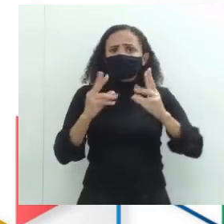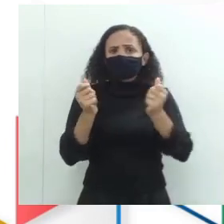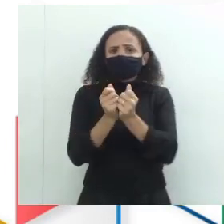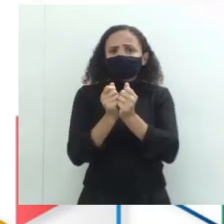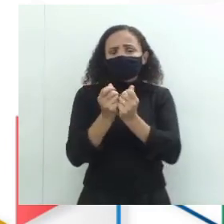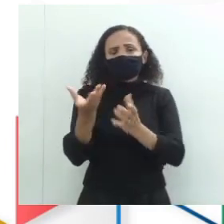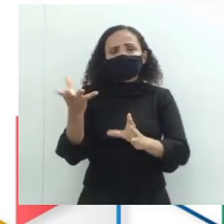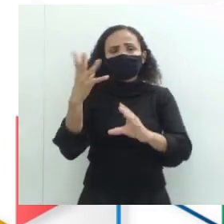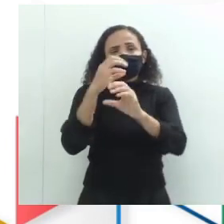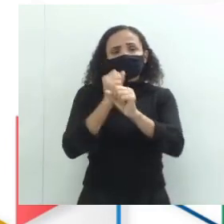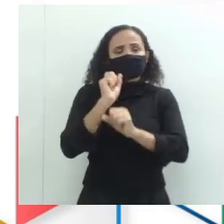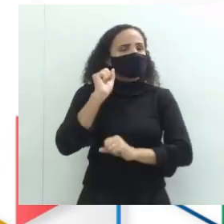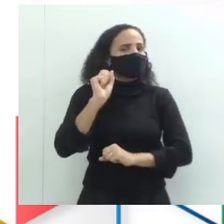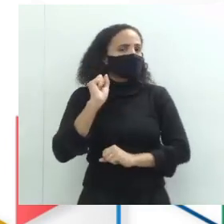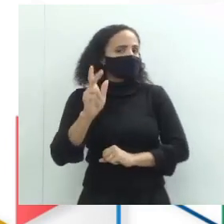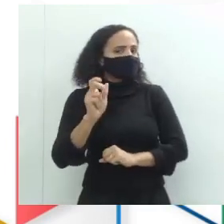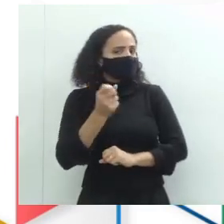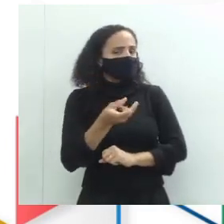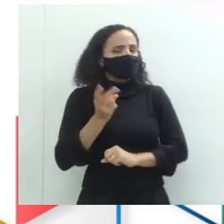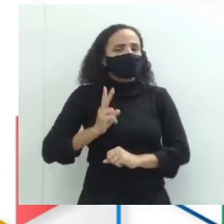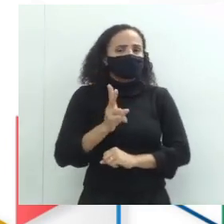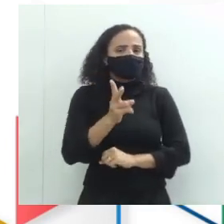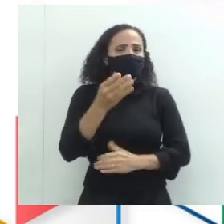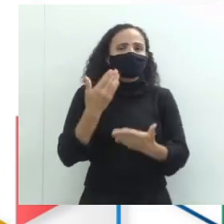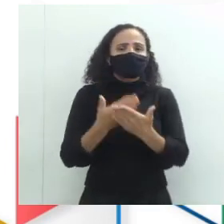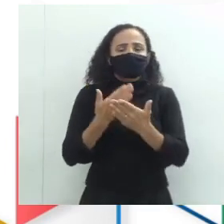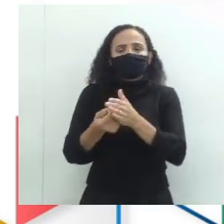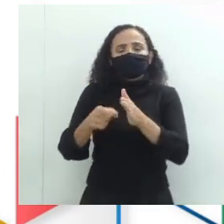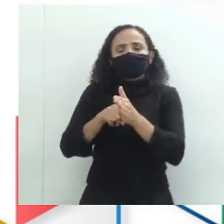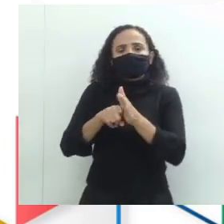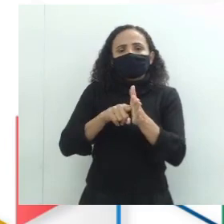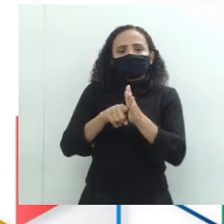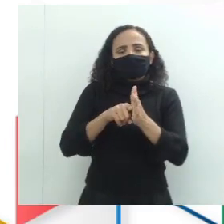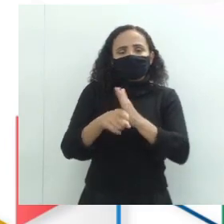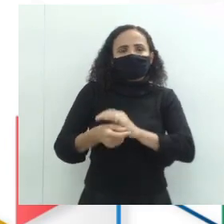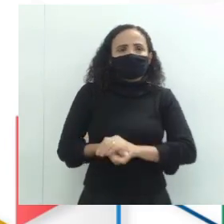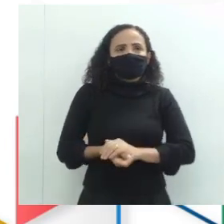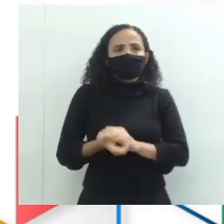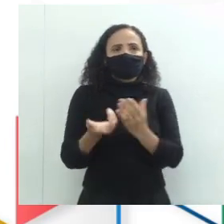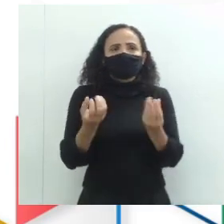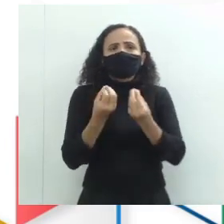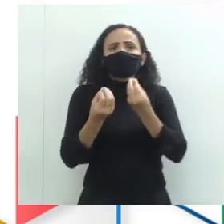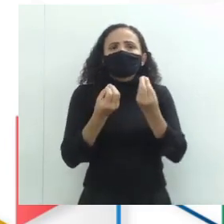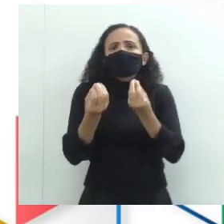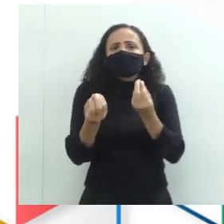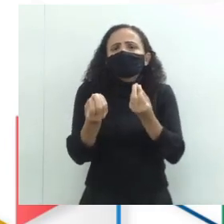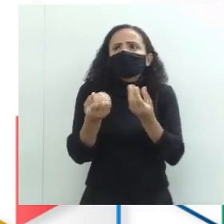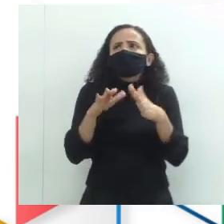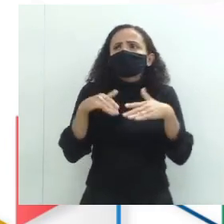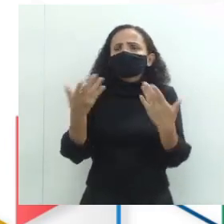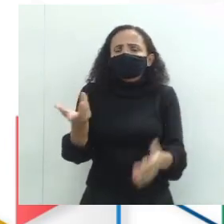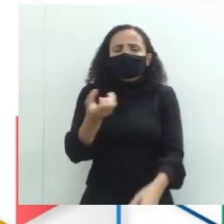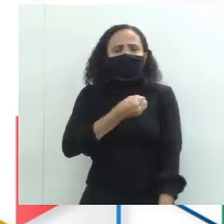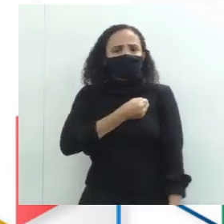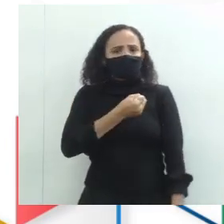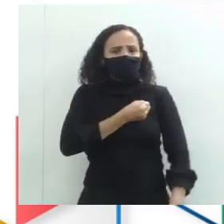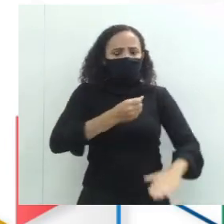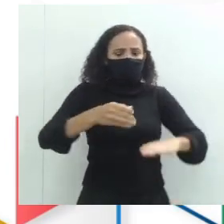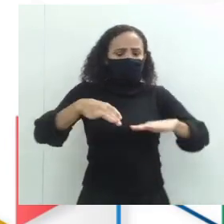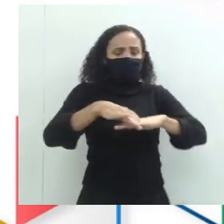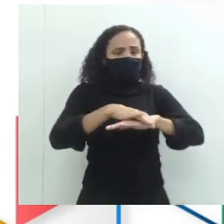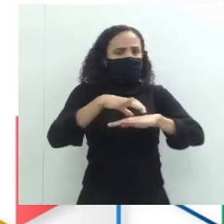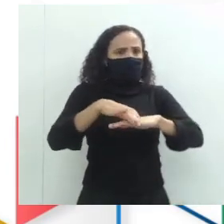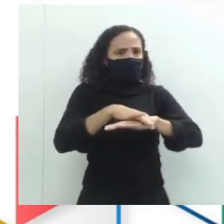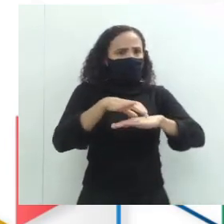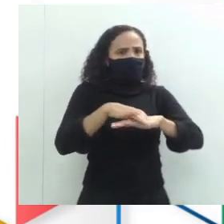inferiores, ok? Então segue comigo. Termo desconhecido é o número do teu calçado. Você tem um número, mas não sabe o